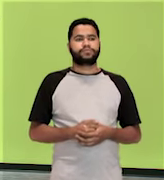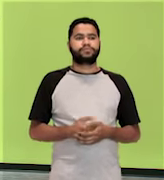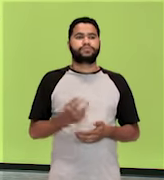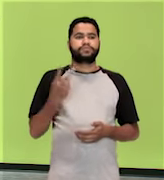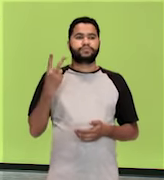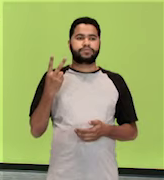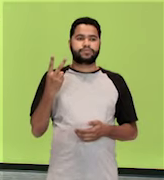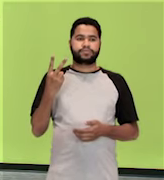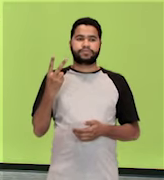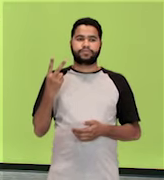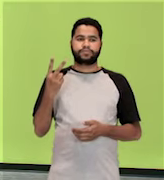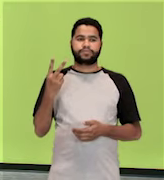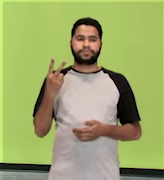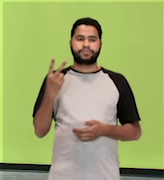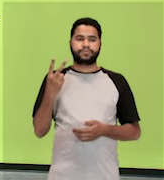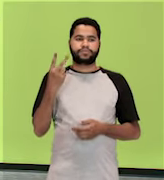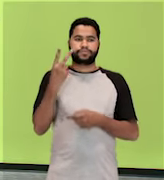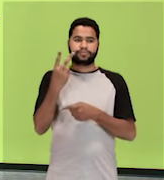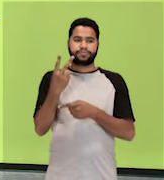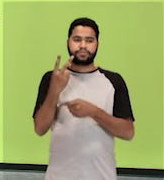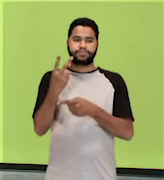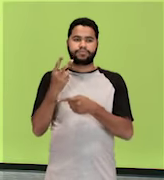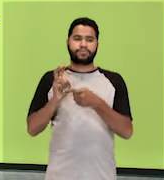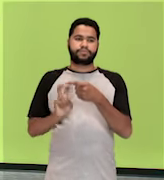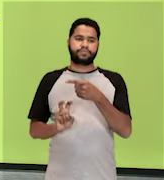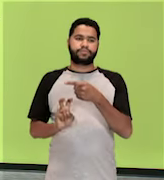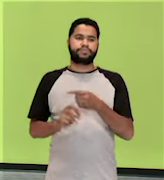2, 1, 2. Então, seria isso aqui, ó.